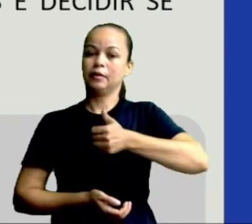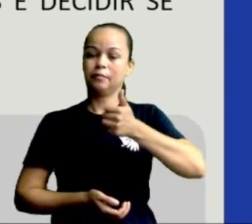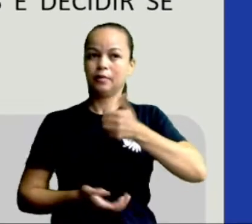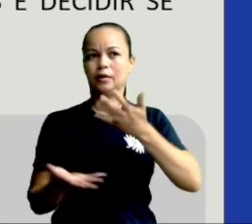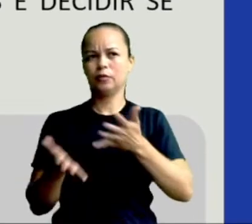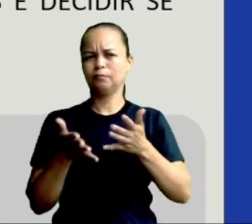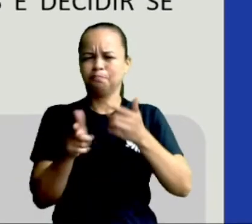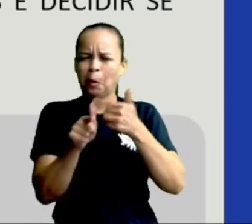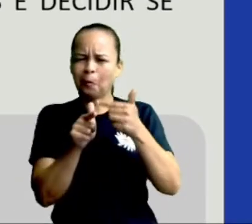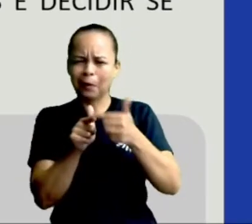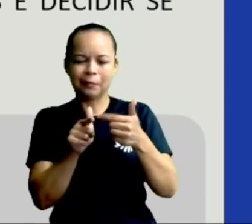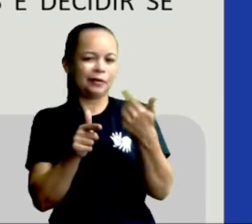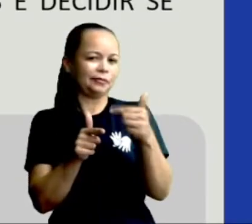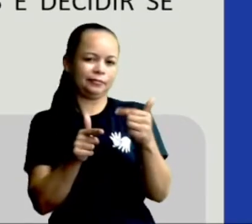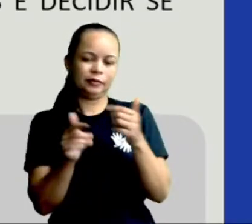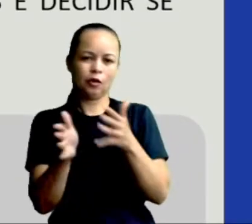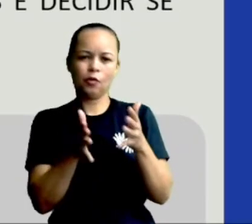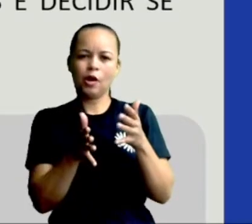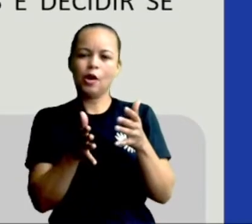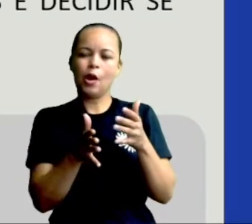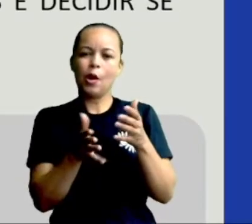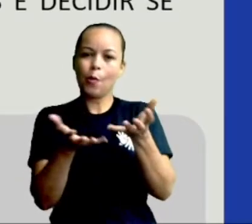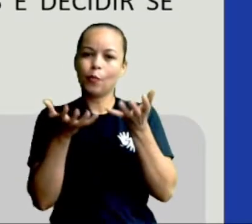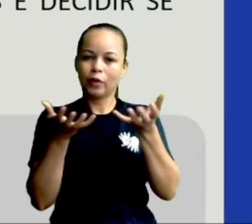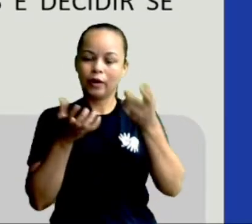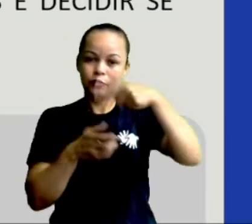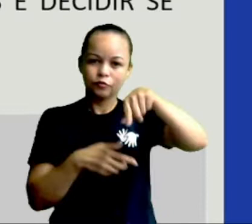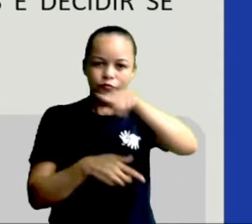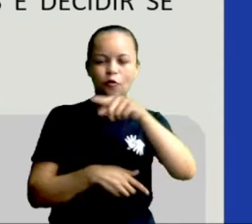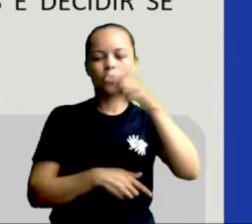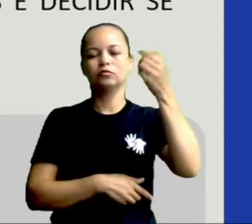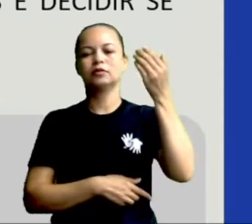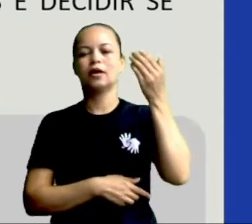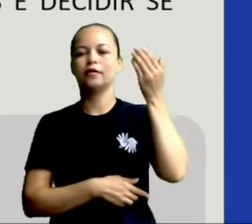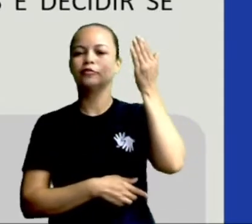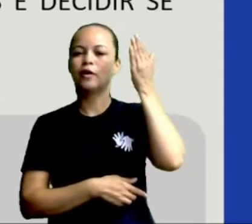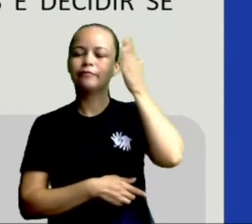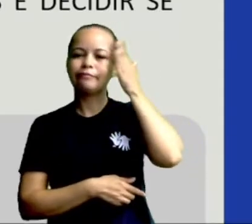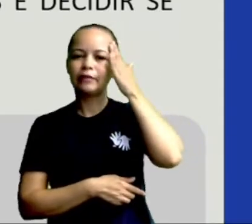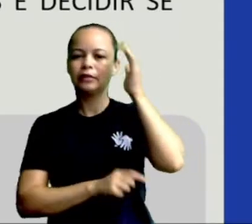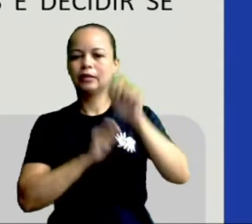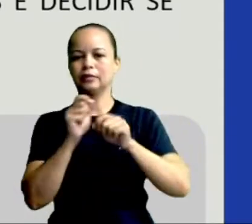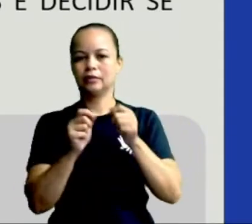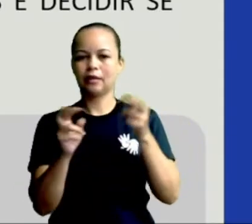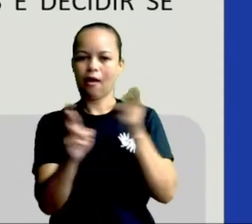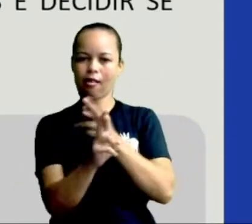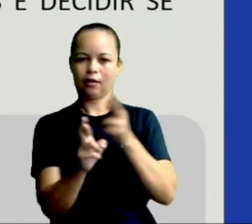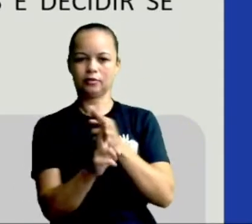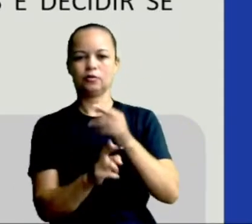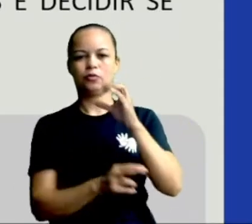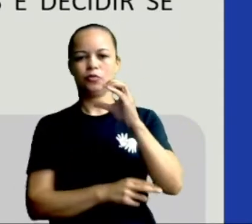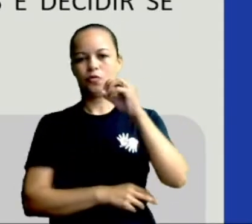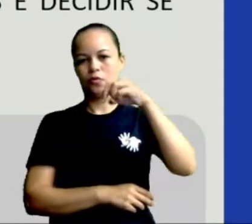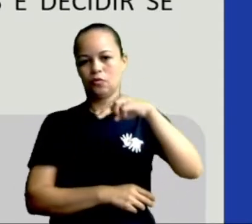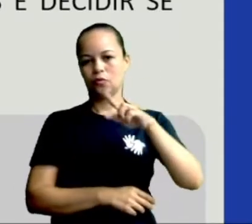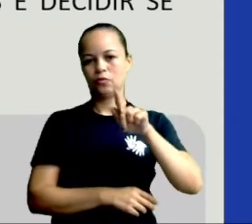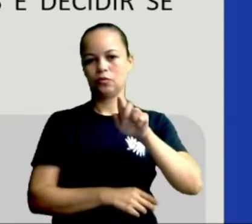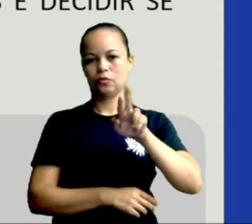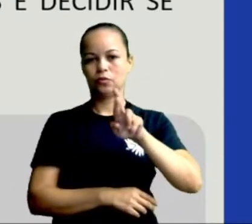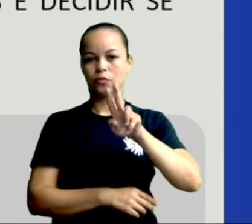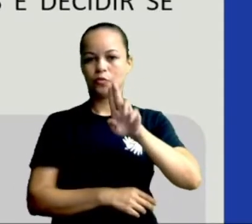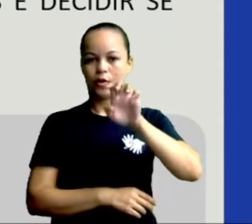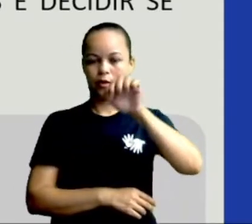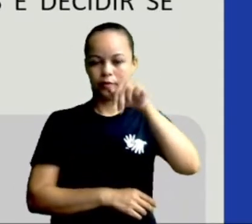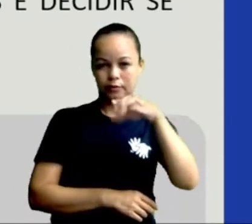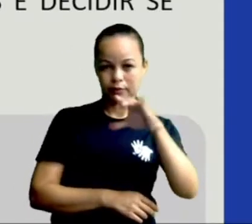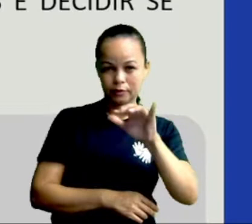trouxe aqui um probleminha, porque eu queria que você compreendesse essa relação de congruência. Para entender congruência,